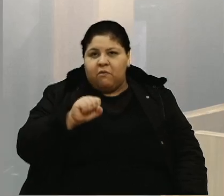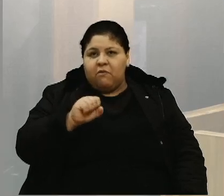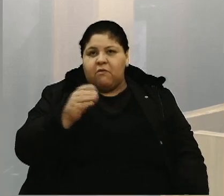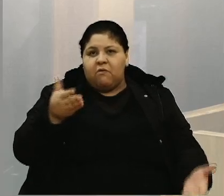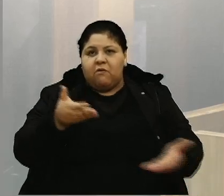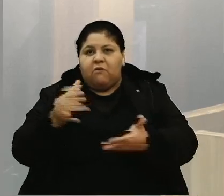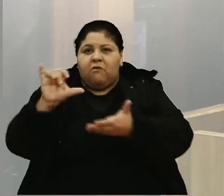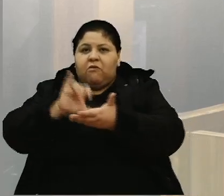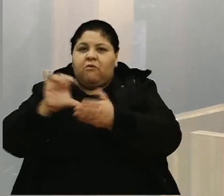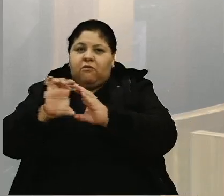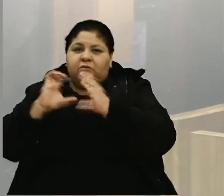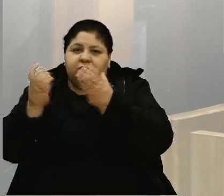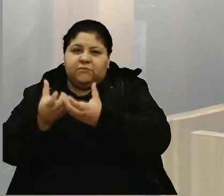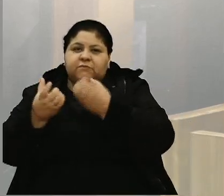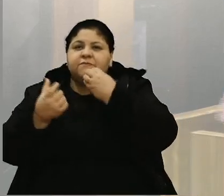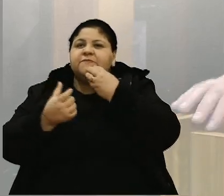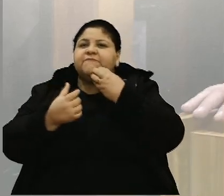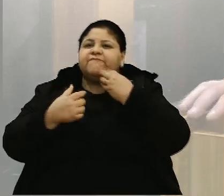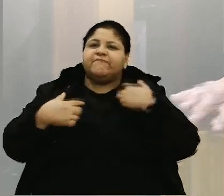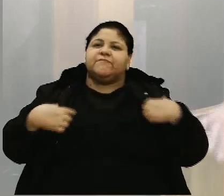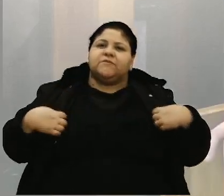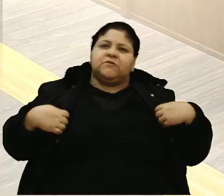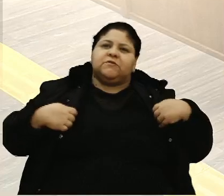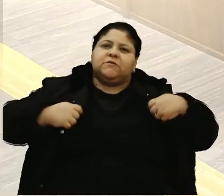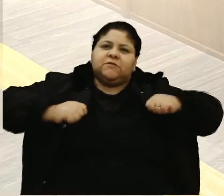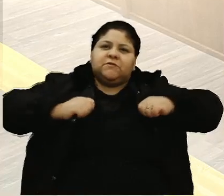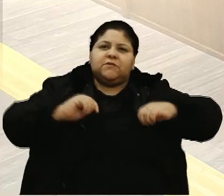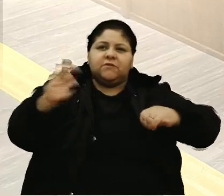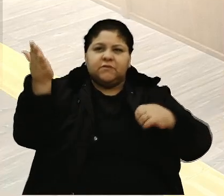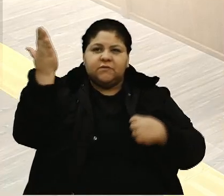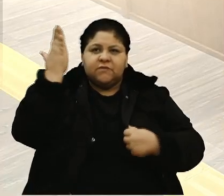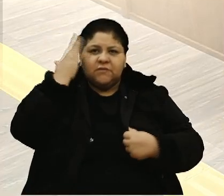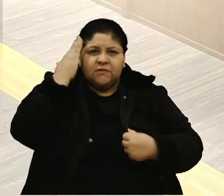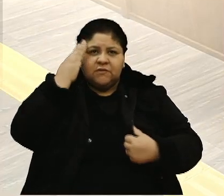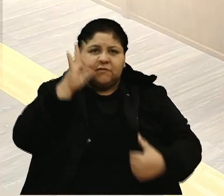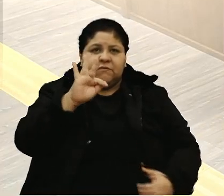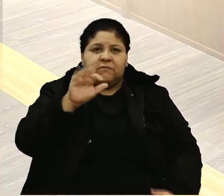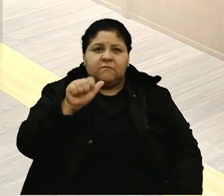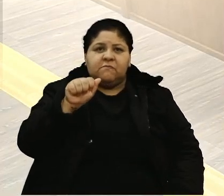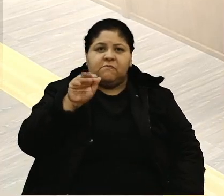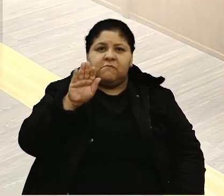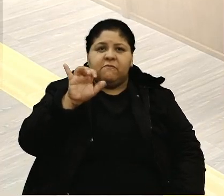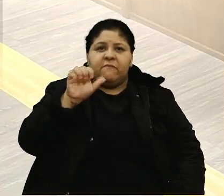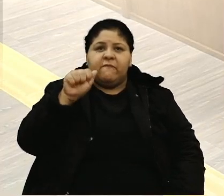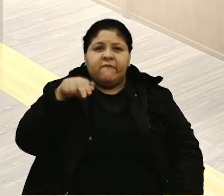comunitário. Permite uma parte, vereador. Por favor. Eu não sabia que era o Fabiano, o senhor disse que tinha um